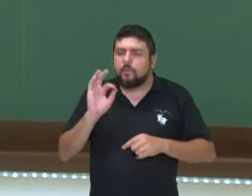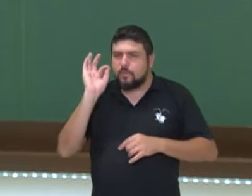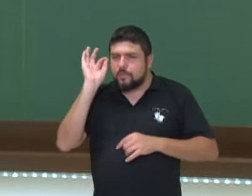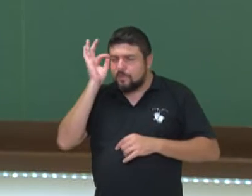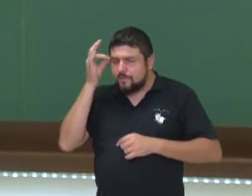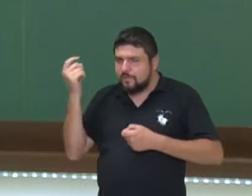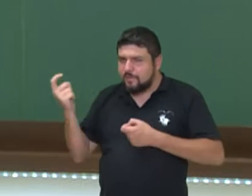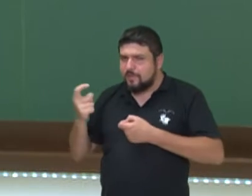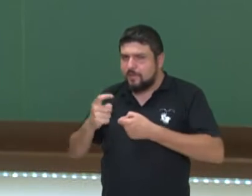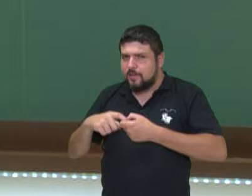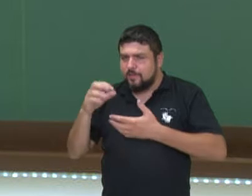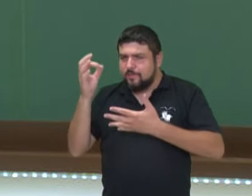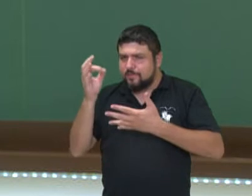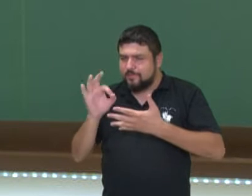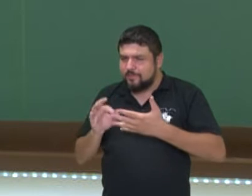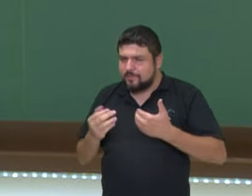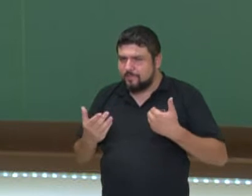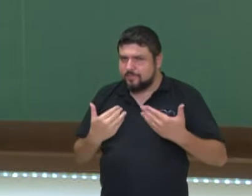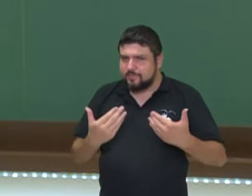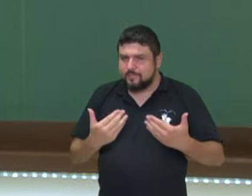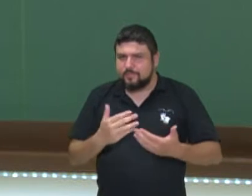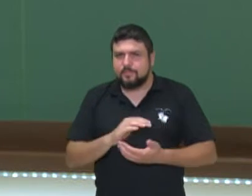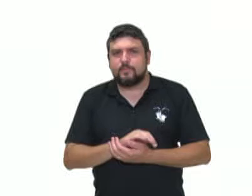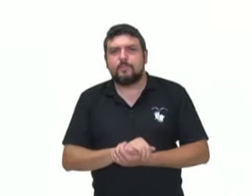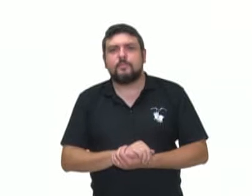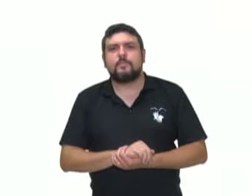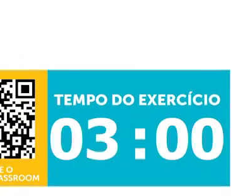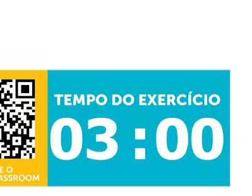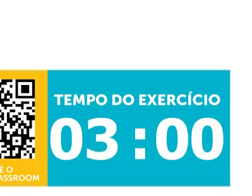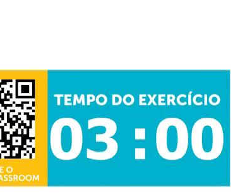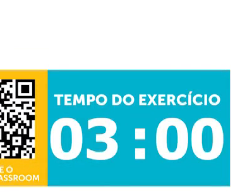pouquinho a gente volta para conversar mais sobre isso.